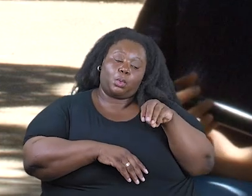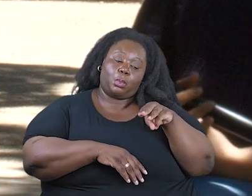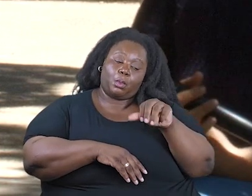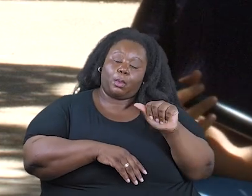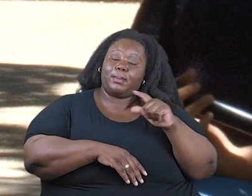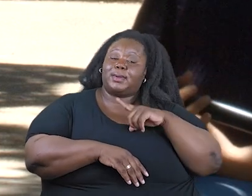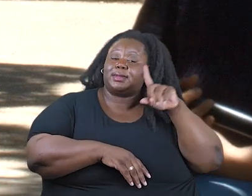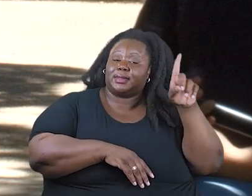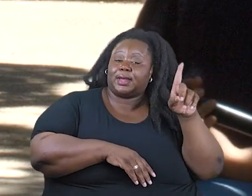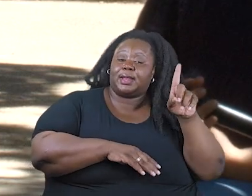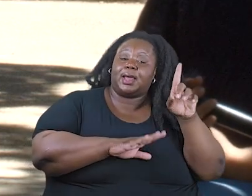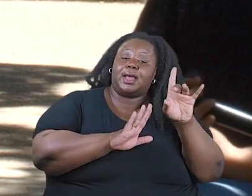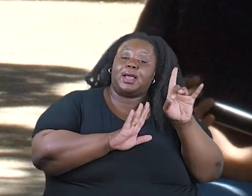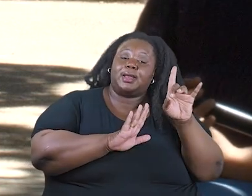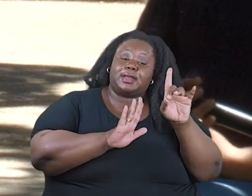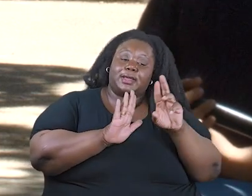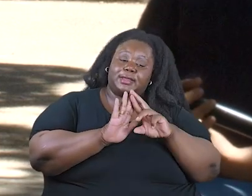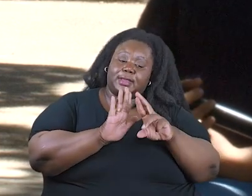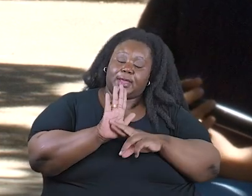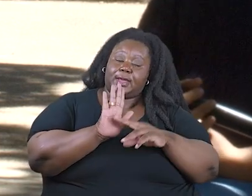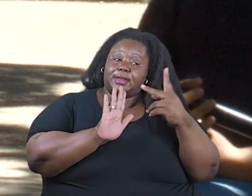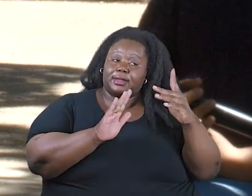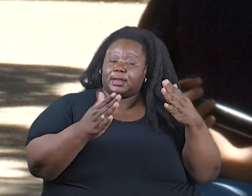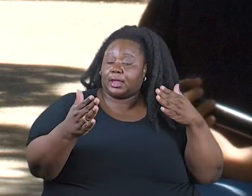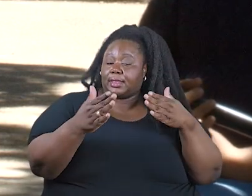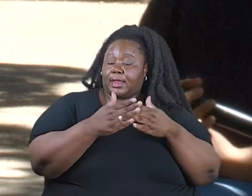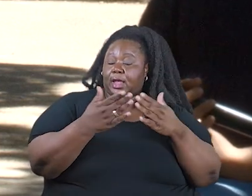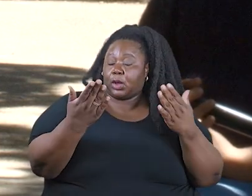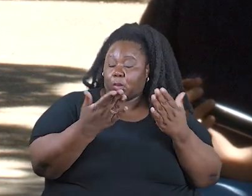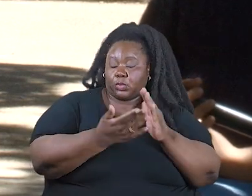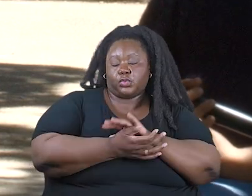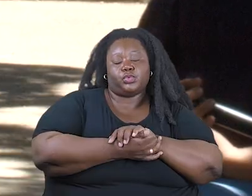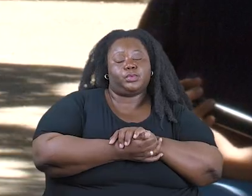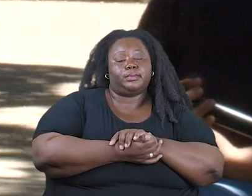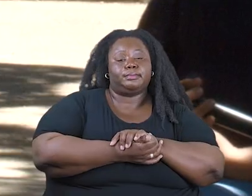lá nas diretrizes dele até hoje, essa